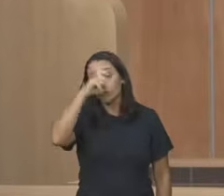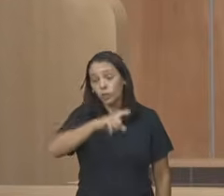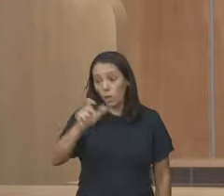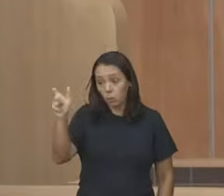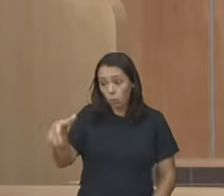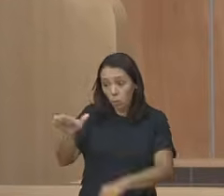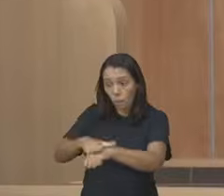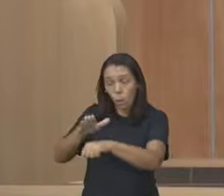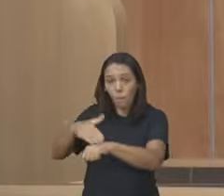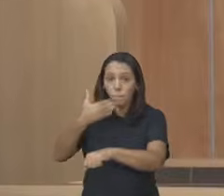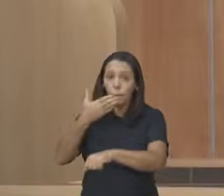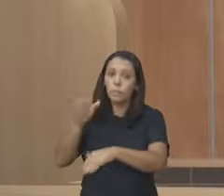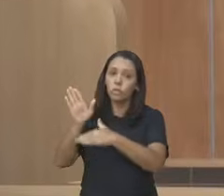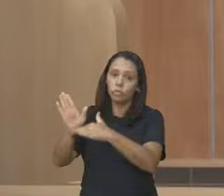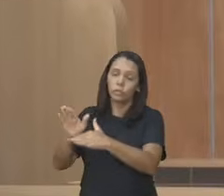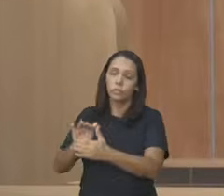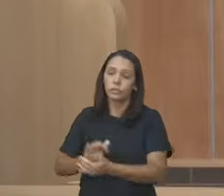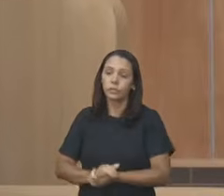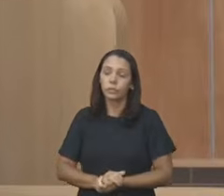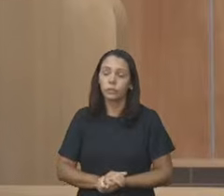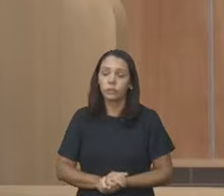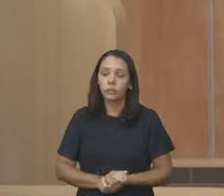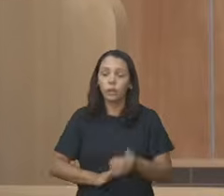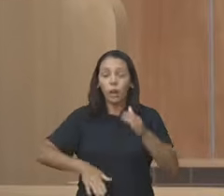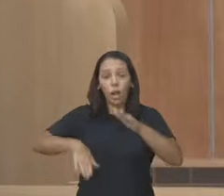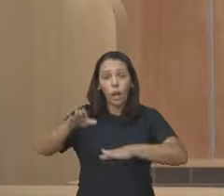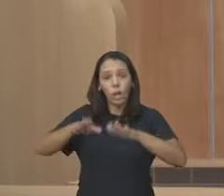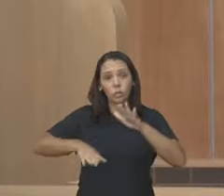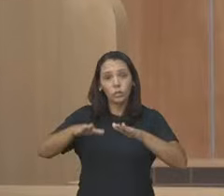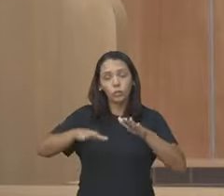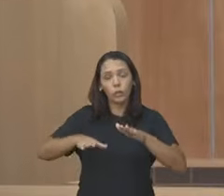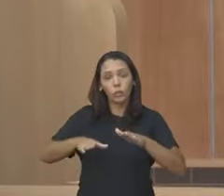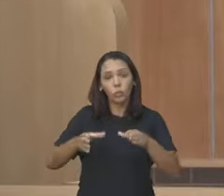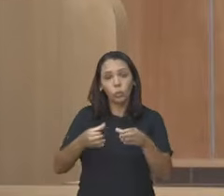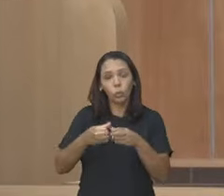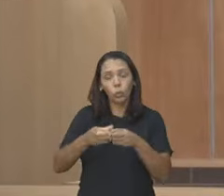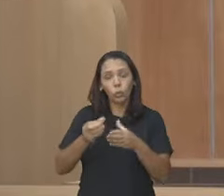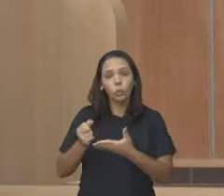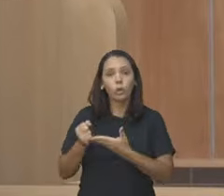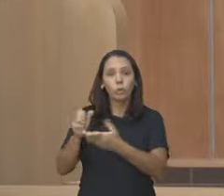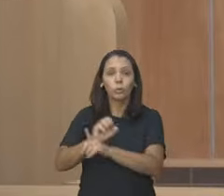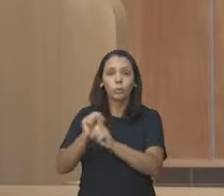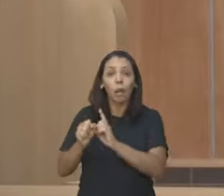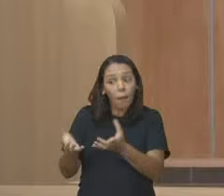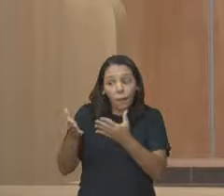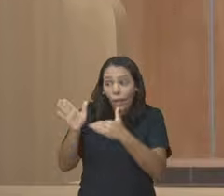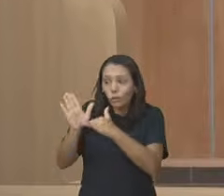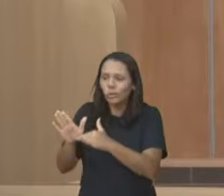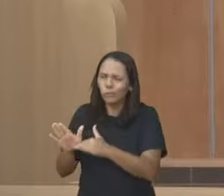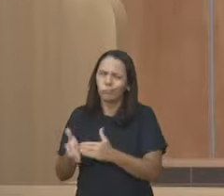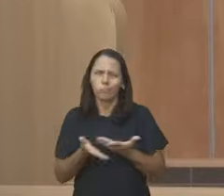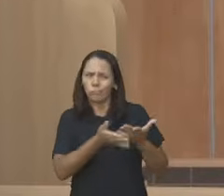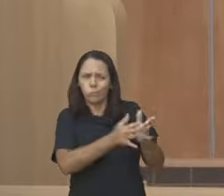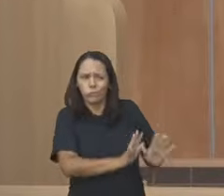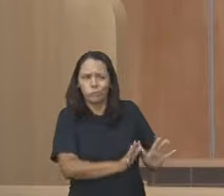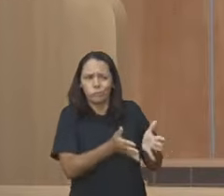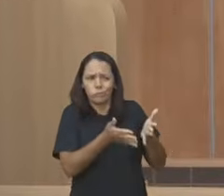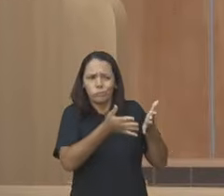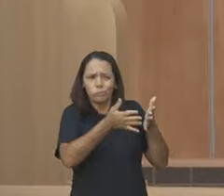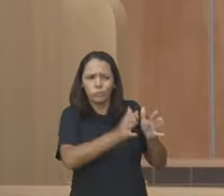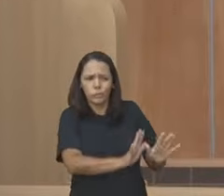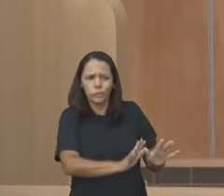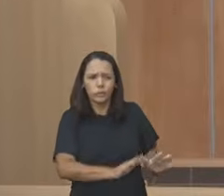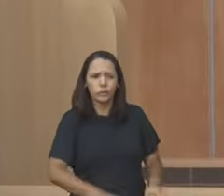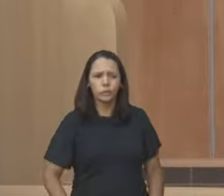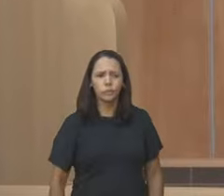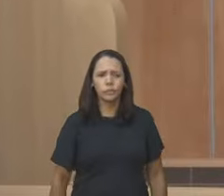vezes a prefeitura, né, a assistência social quer ajudar, mas a pessoa não vai, né, não quer ir. E não pode